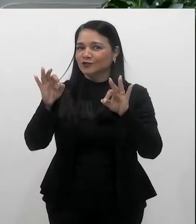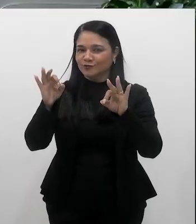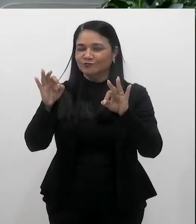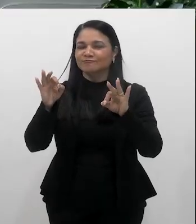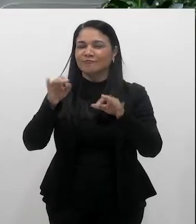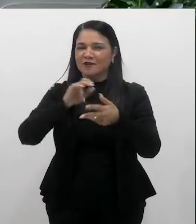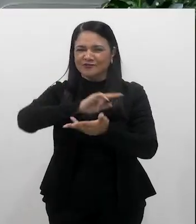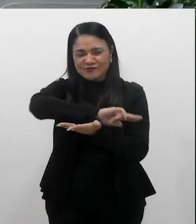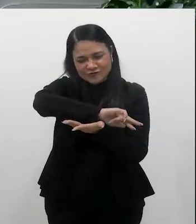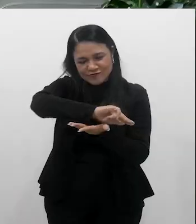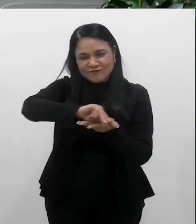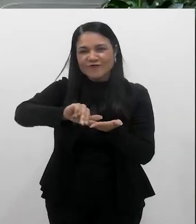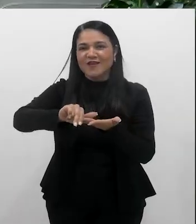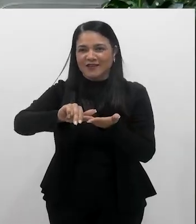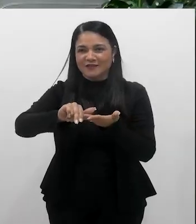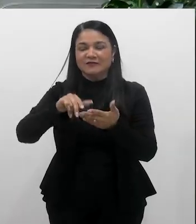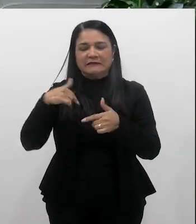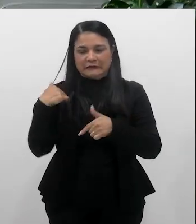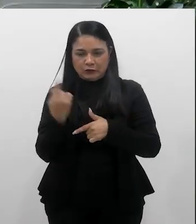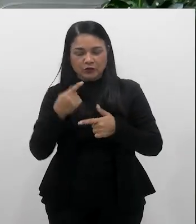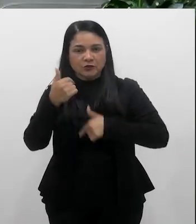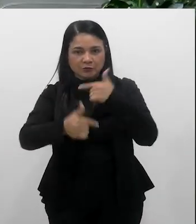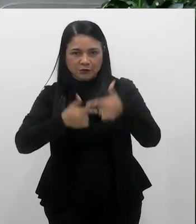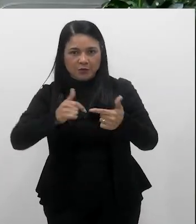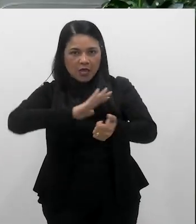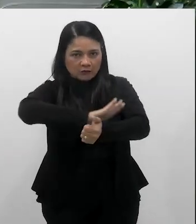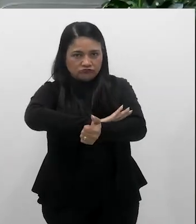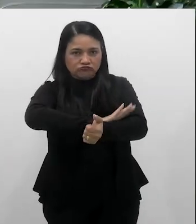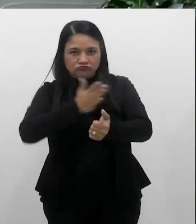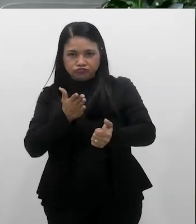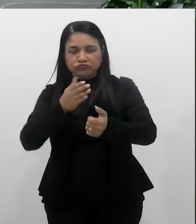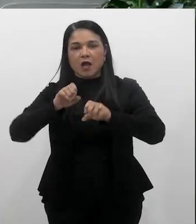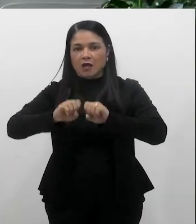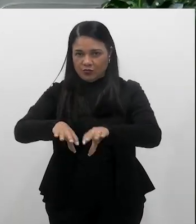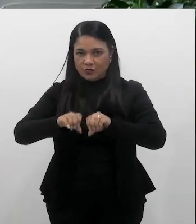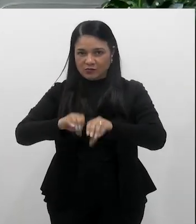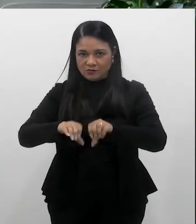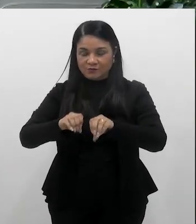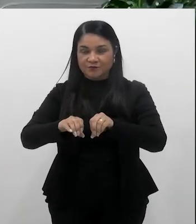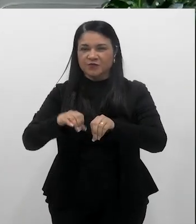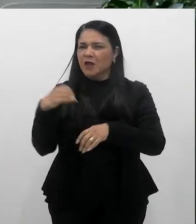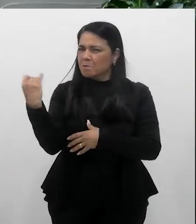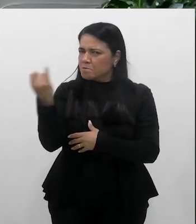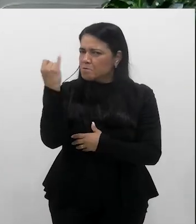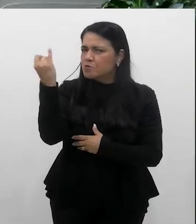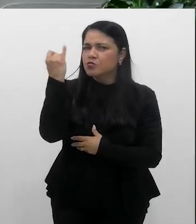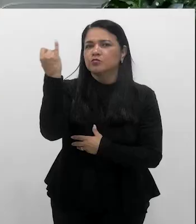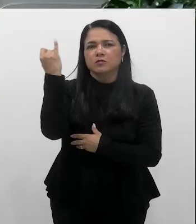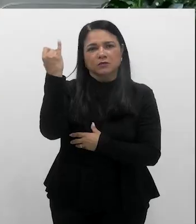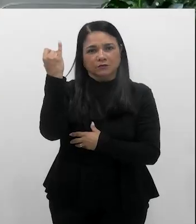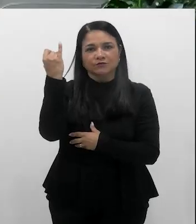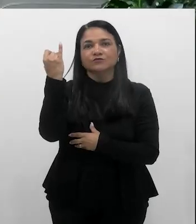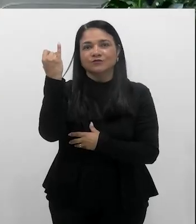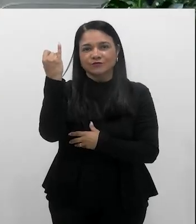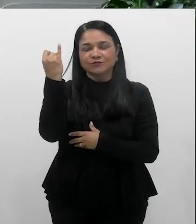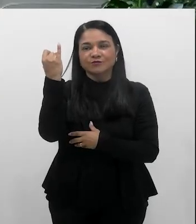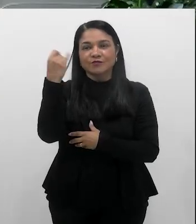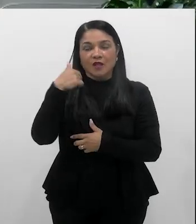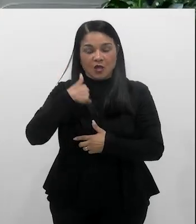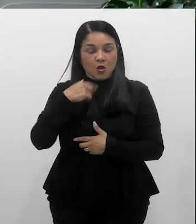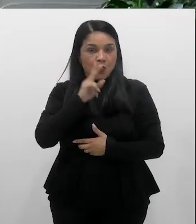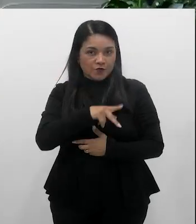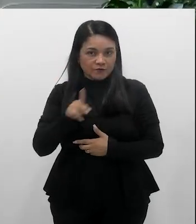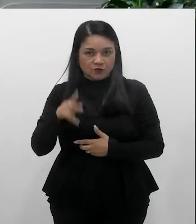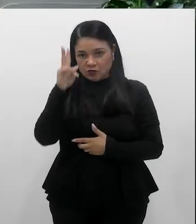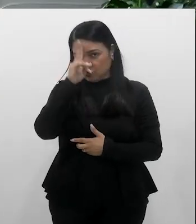uma diversidade muito boa, né? Nós temos trabalhado muito a educação antirracista, sabe? Porque isso é muito importante. Realmente...